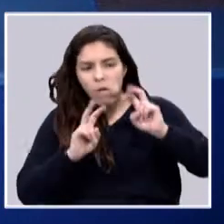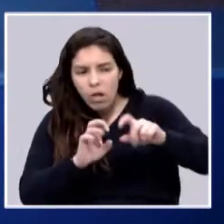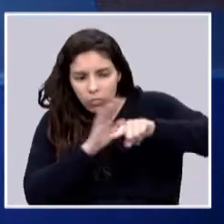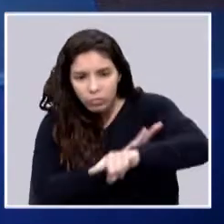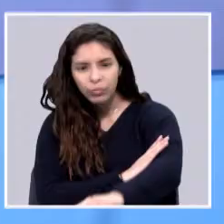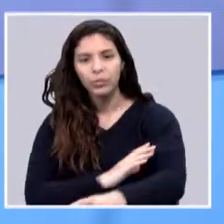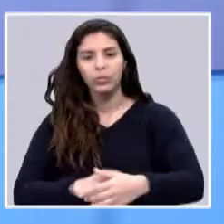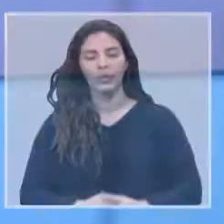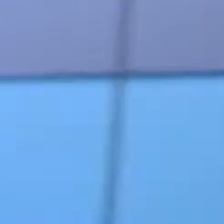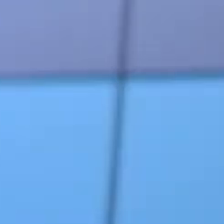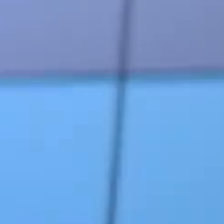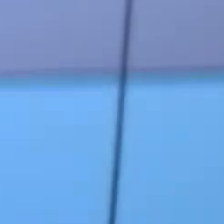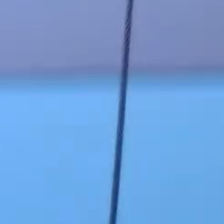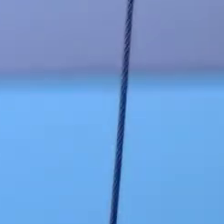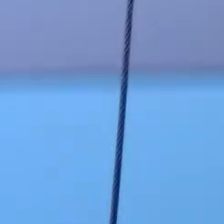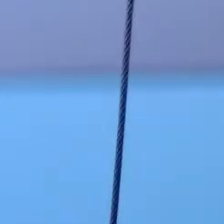mergulhar.